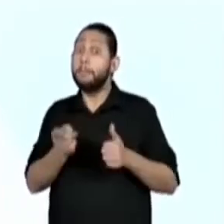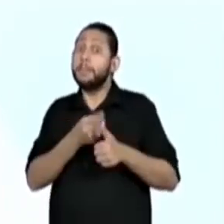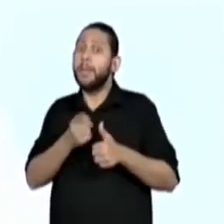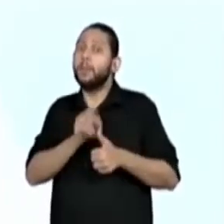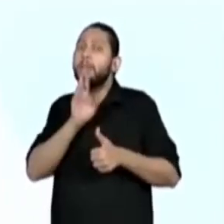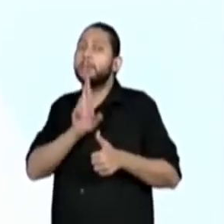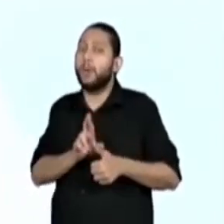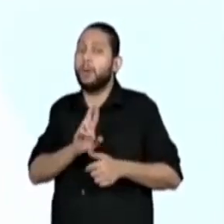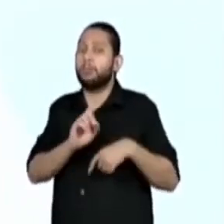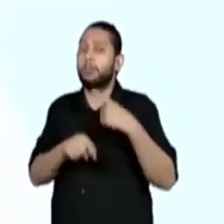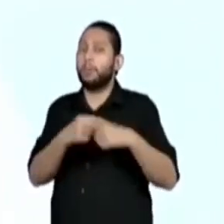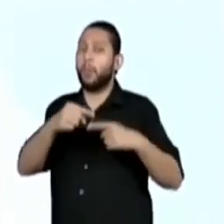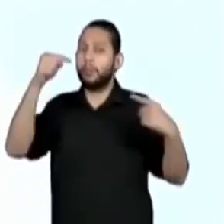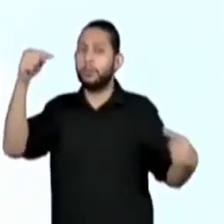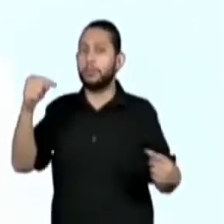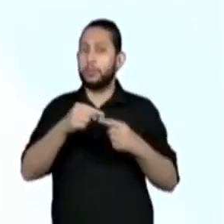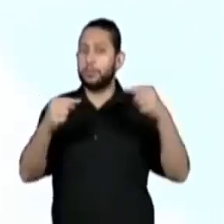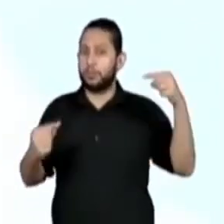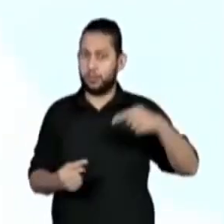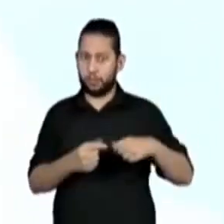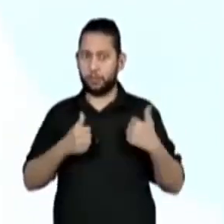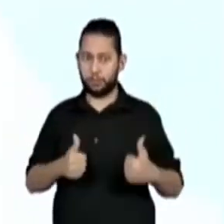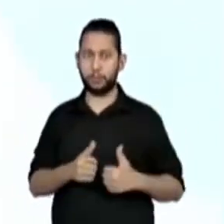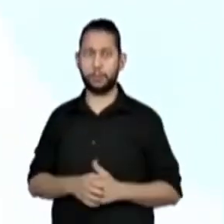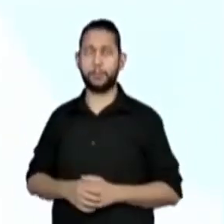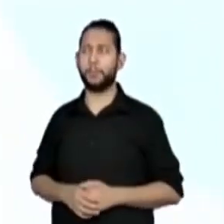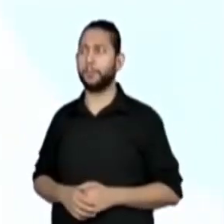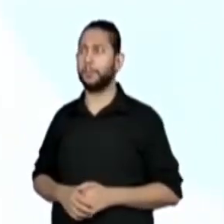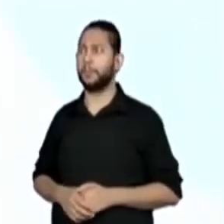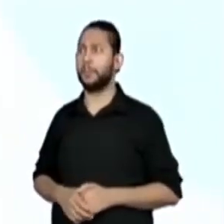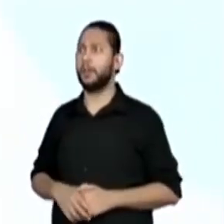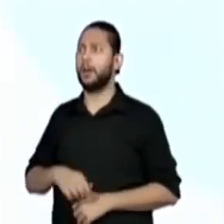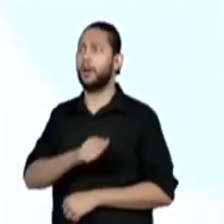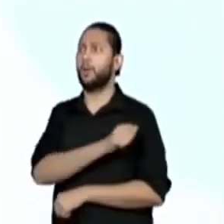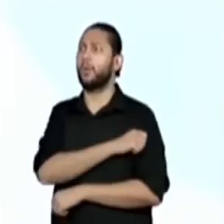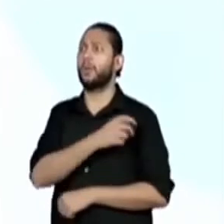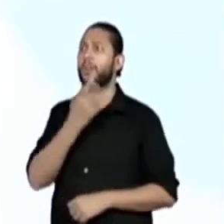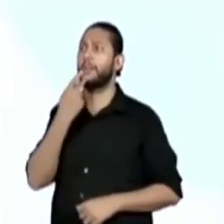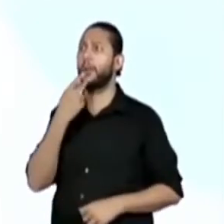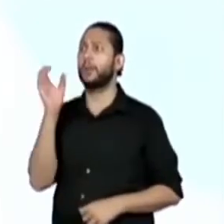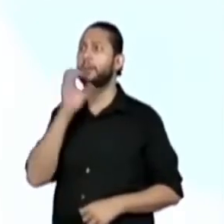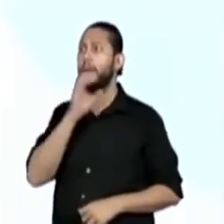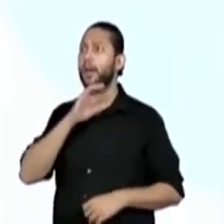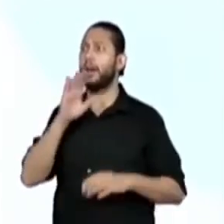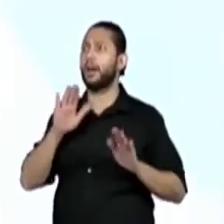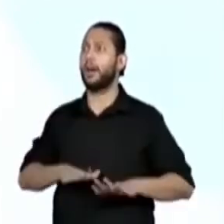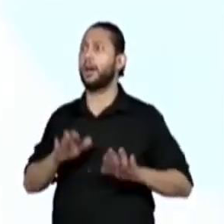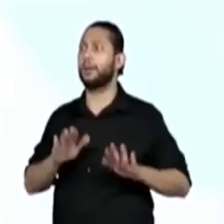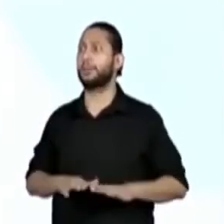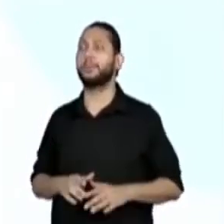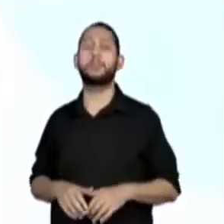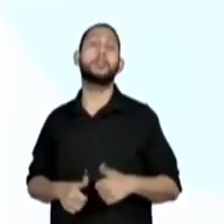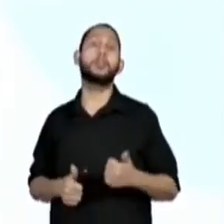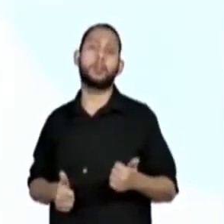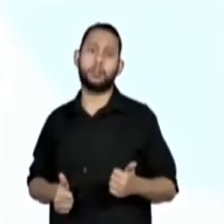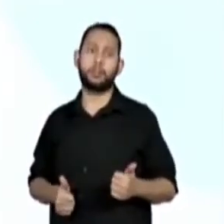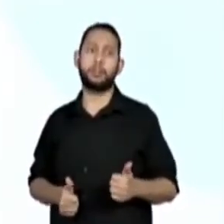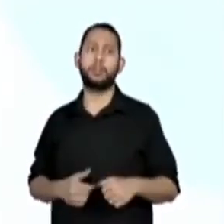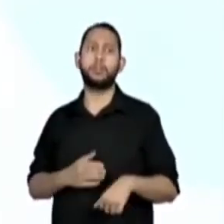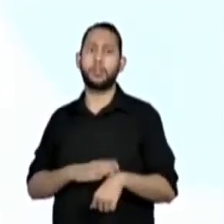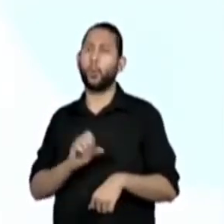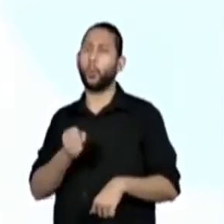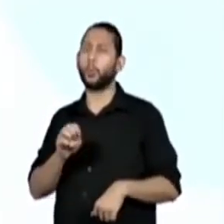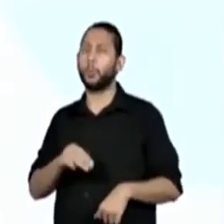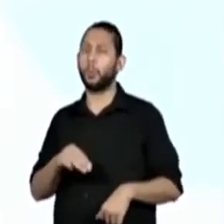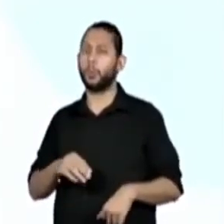liga o são iguais tá ó a Letícia professores alunos estão falando que está muito rápido Barro Branco Opá turma então a gente